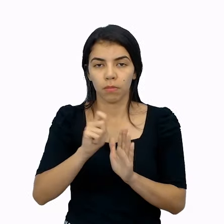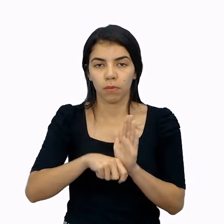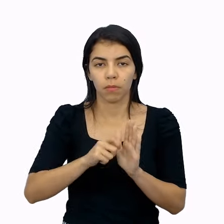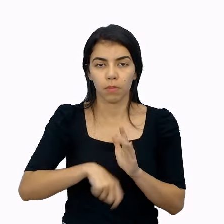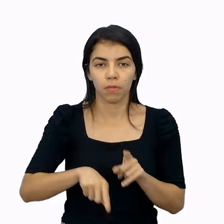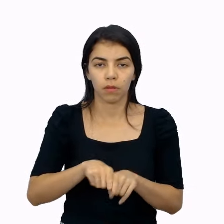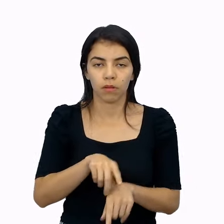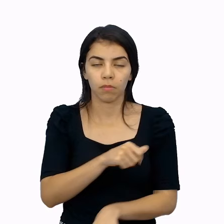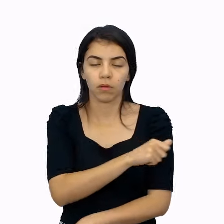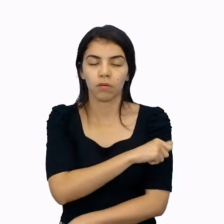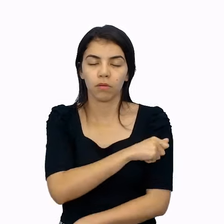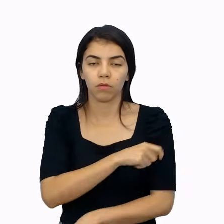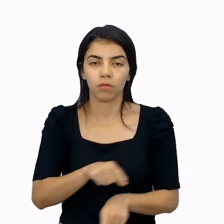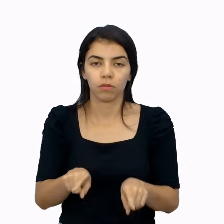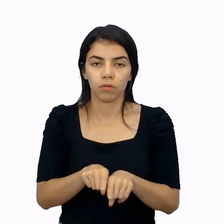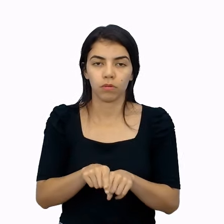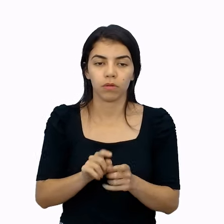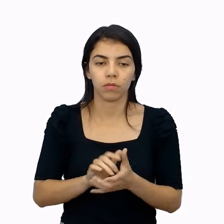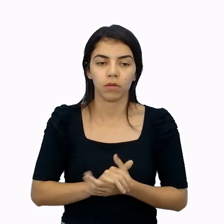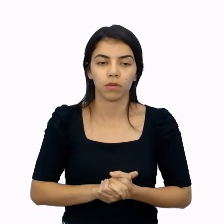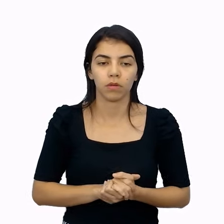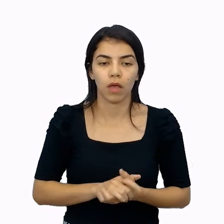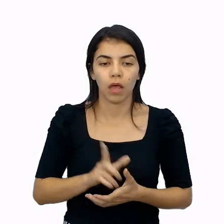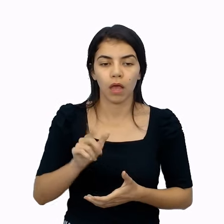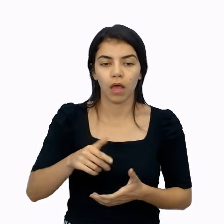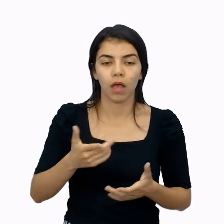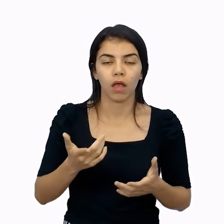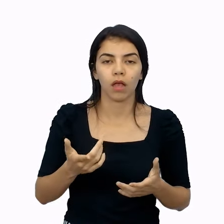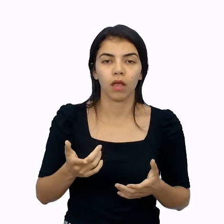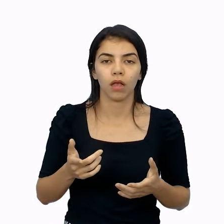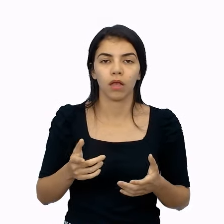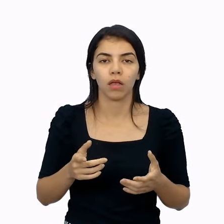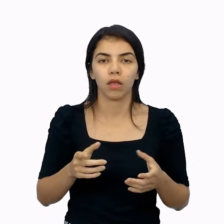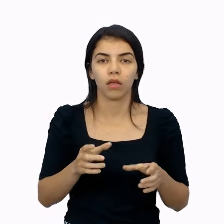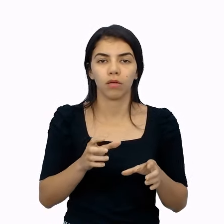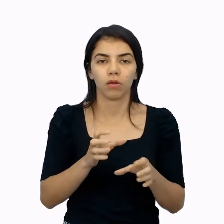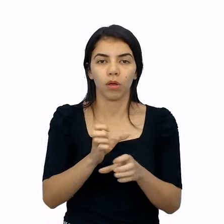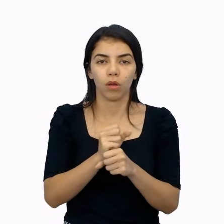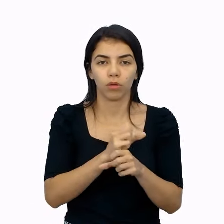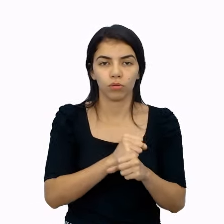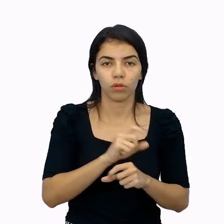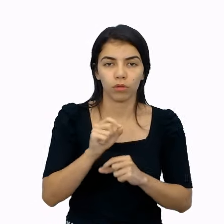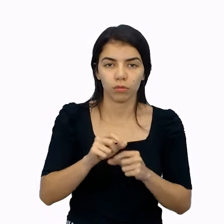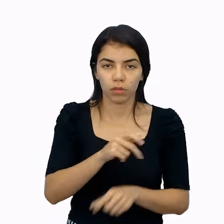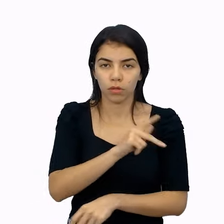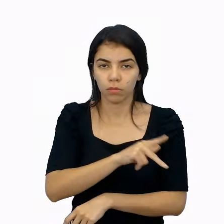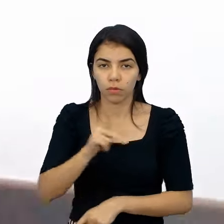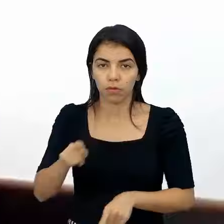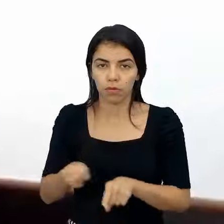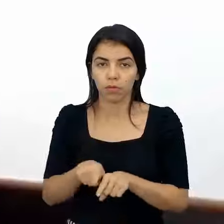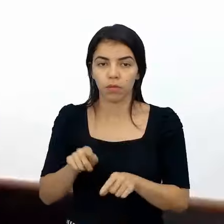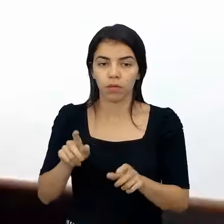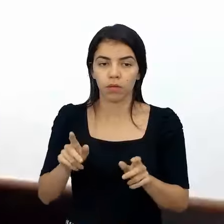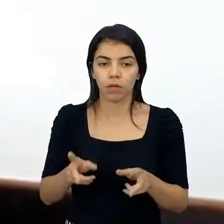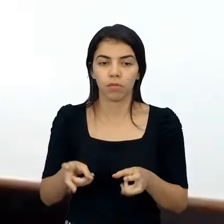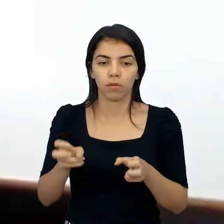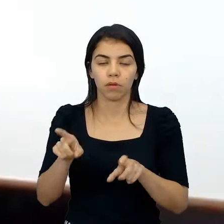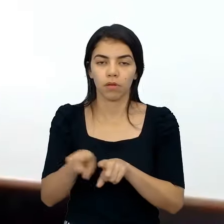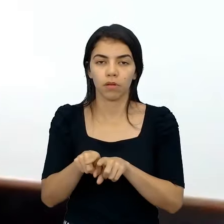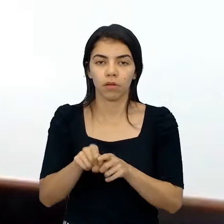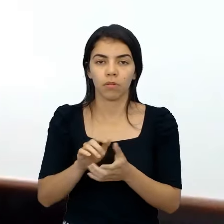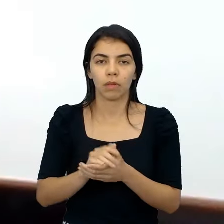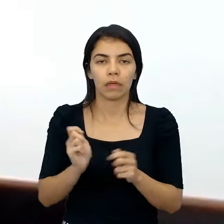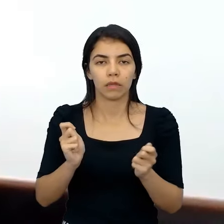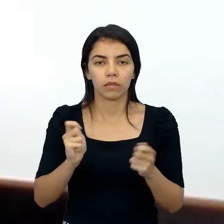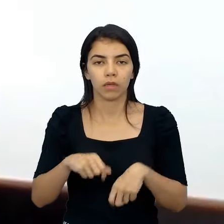do estudante, né, quanto também de coleta de evidências do professor, que, então, vai perceber se deve mudar o